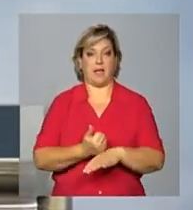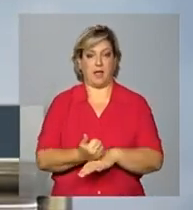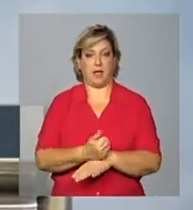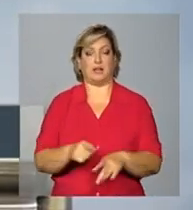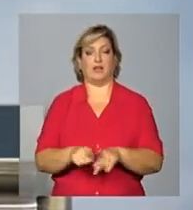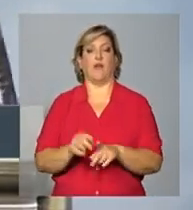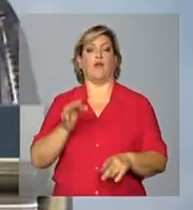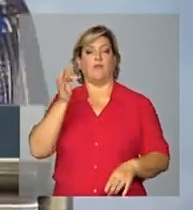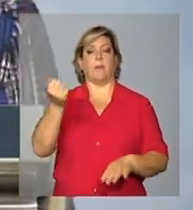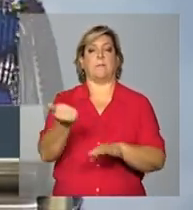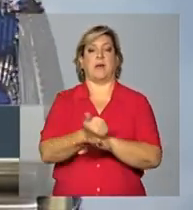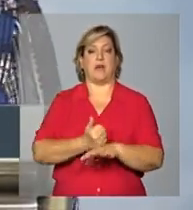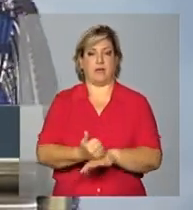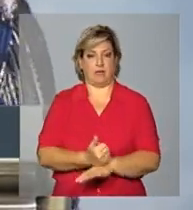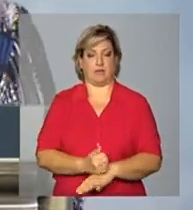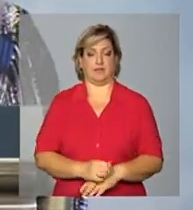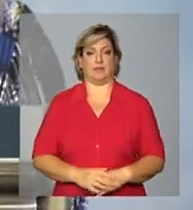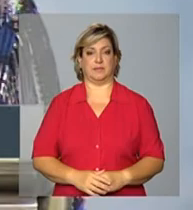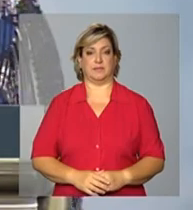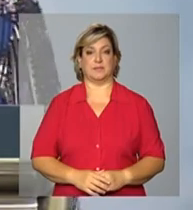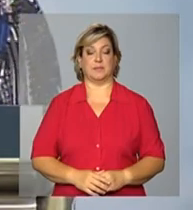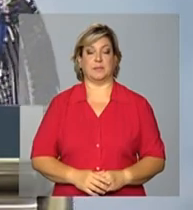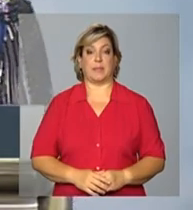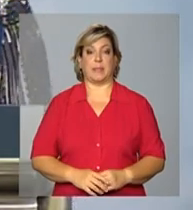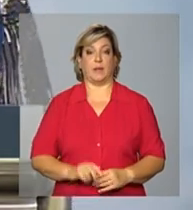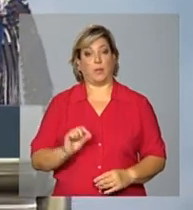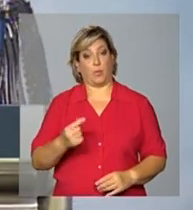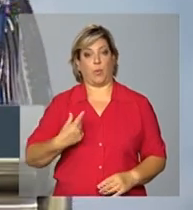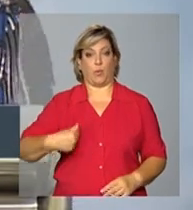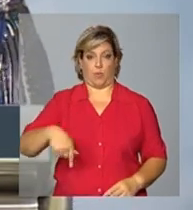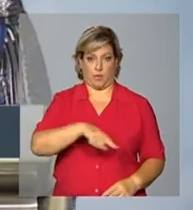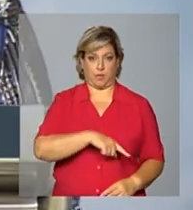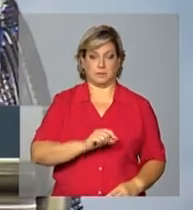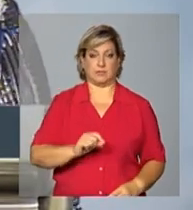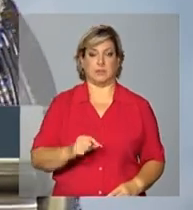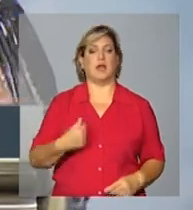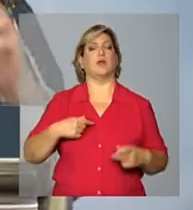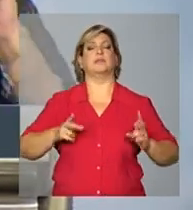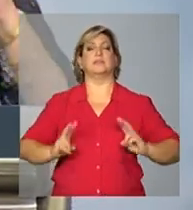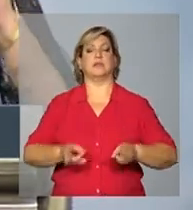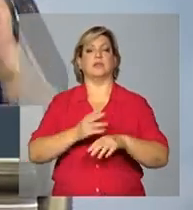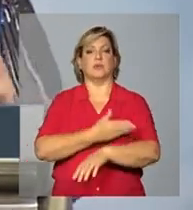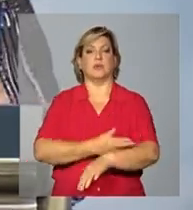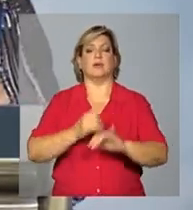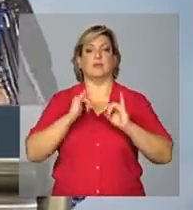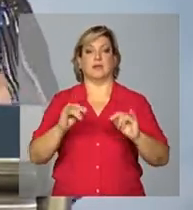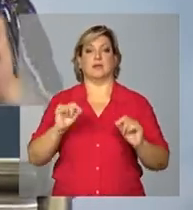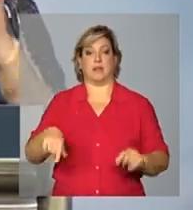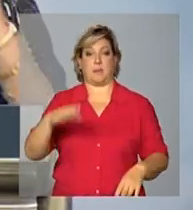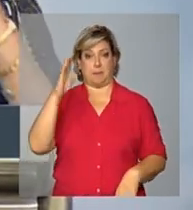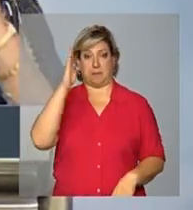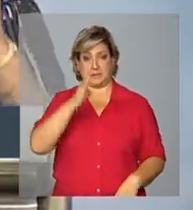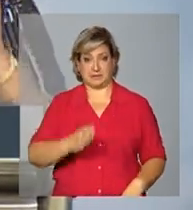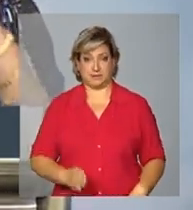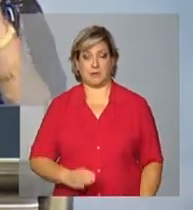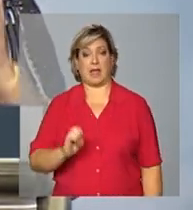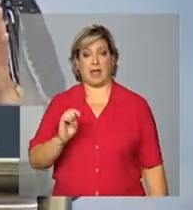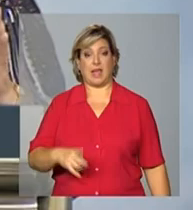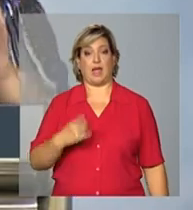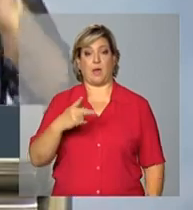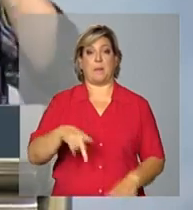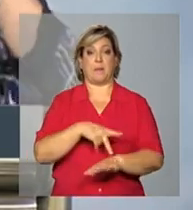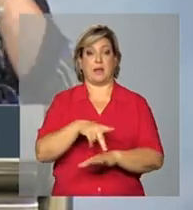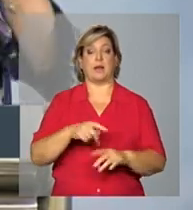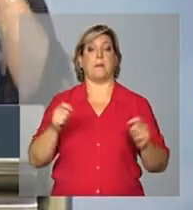nosso. Eu sempre digo que o Brasil hoje é um país que pode